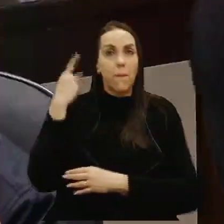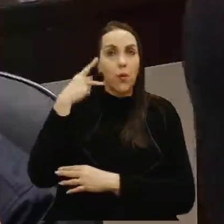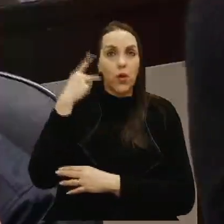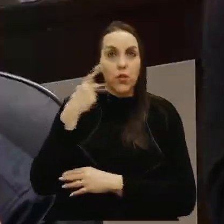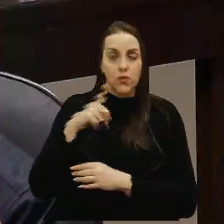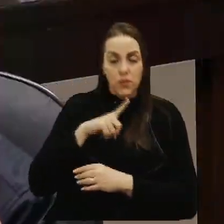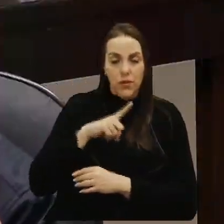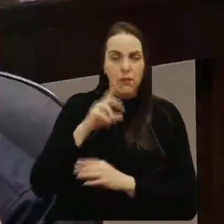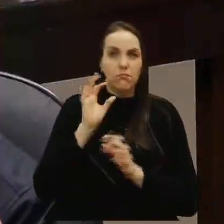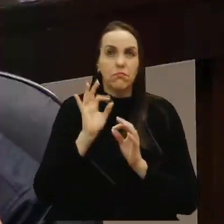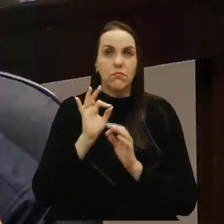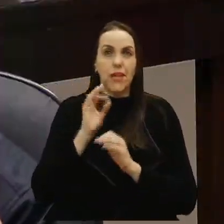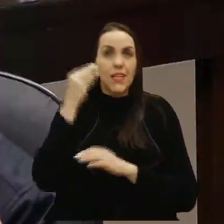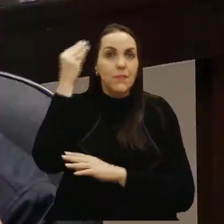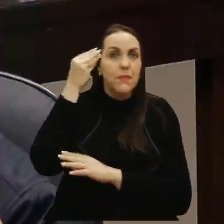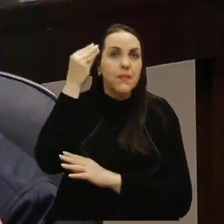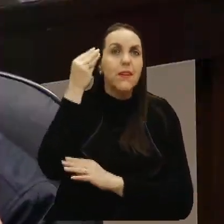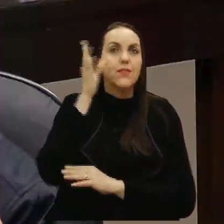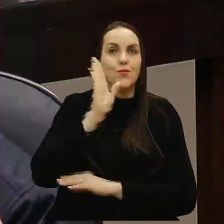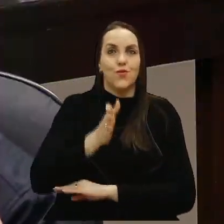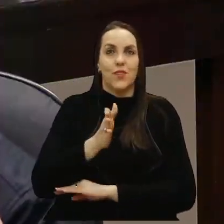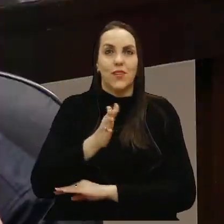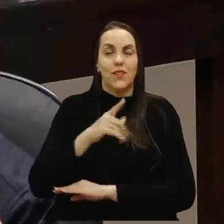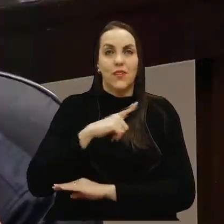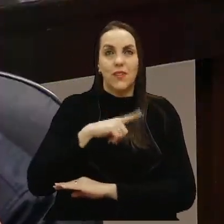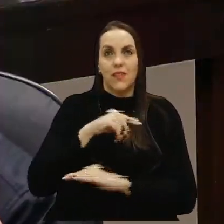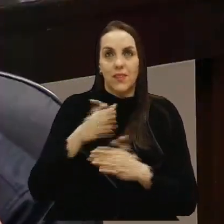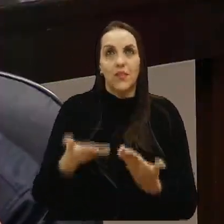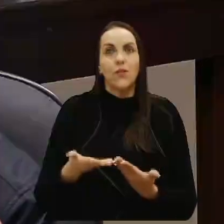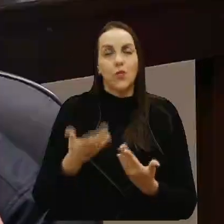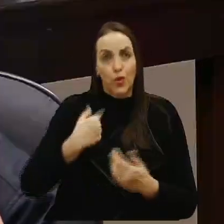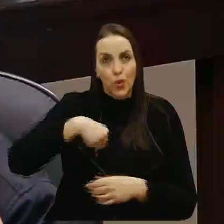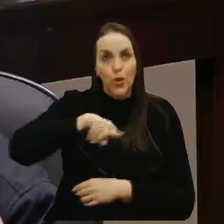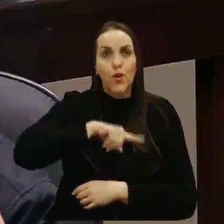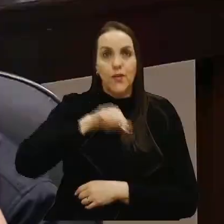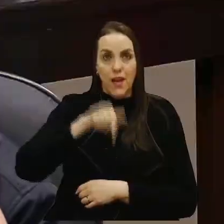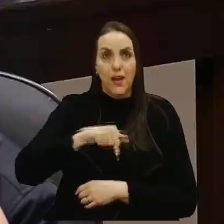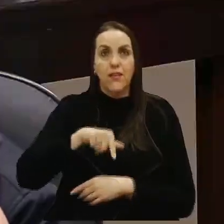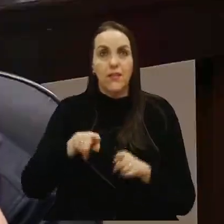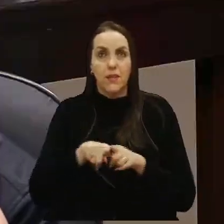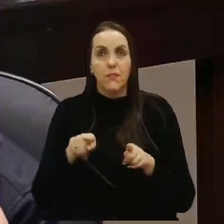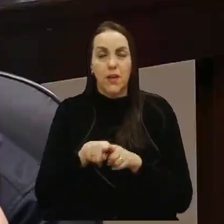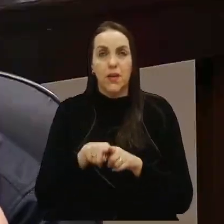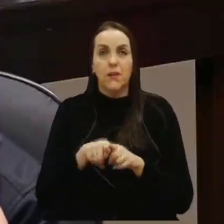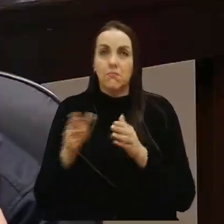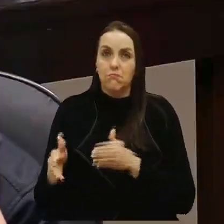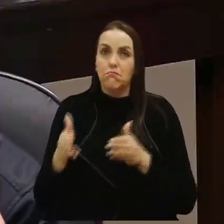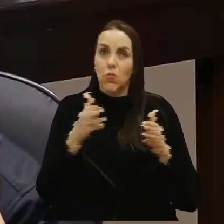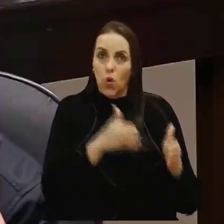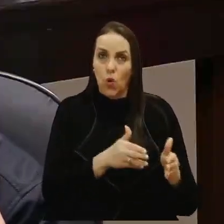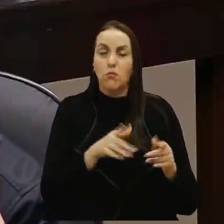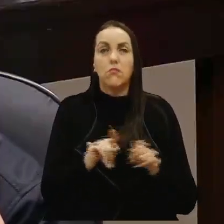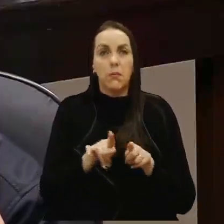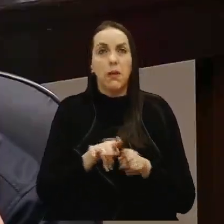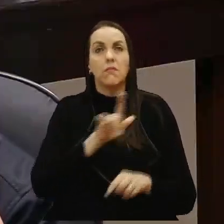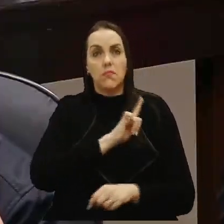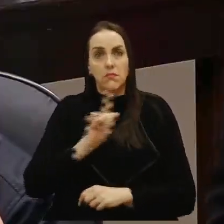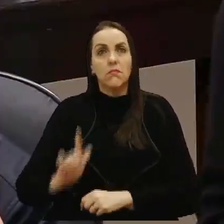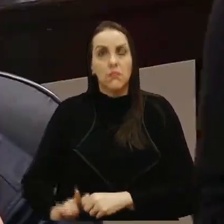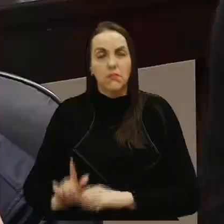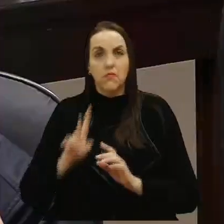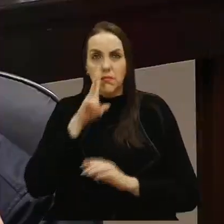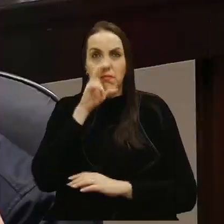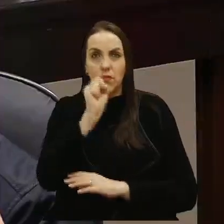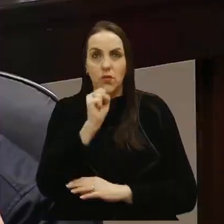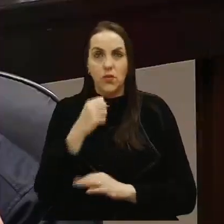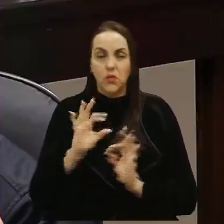também, então, eu acho que esse respaldo nosso político fazendo uma oposição forte vai fazer um governo forte, e isso é um acerto. Então, a